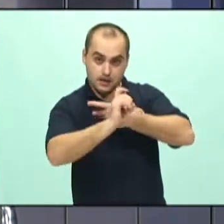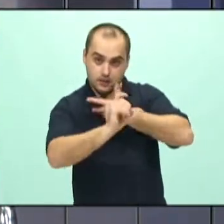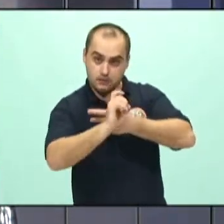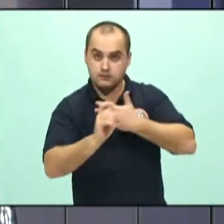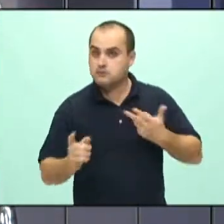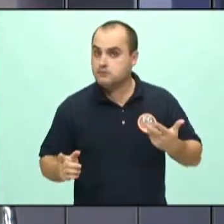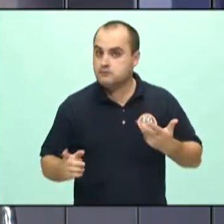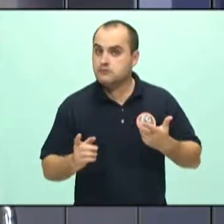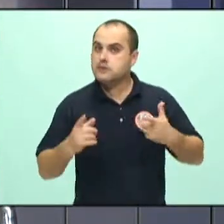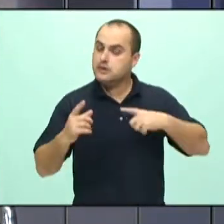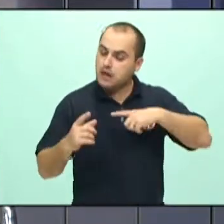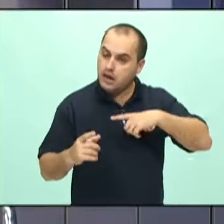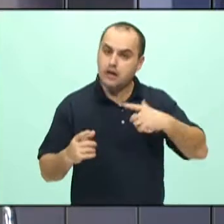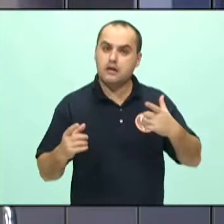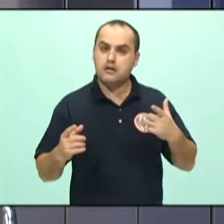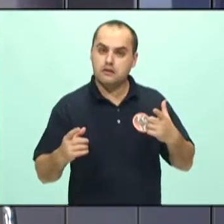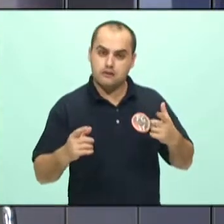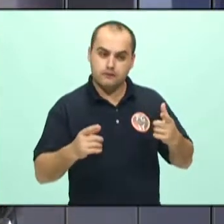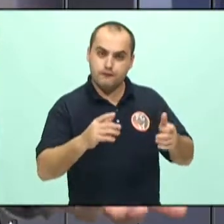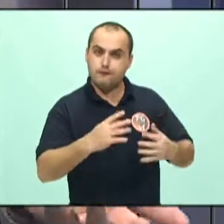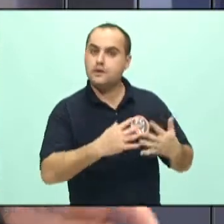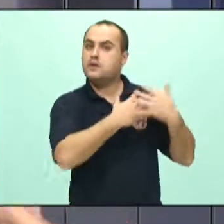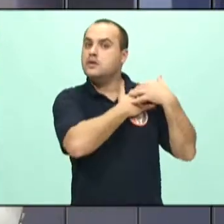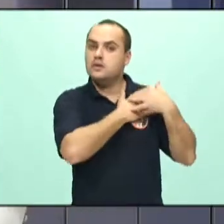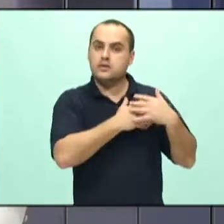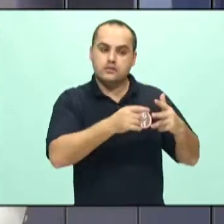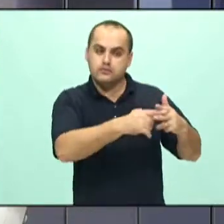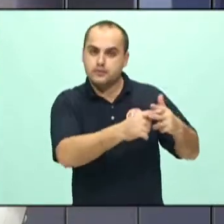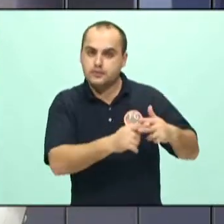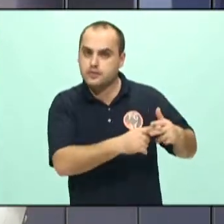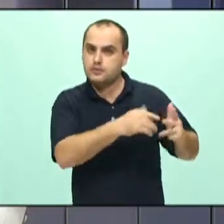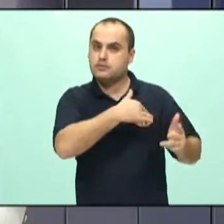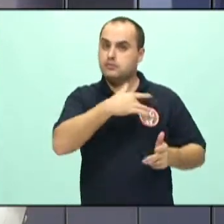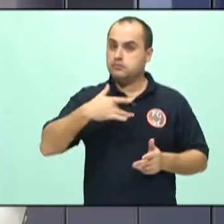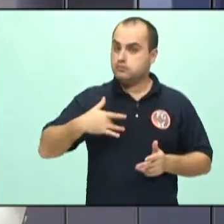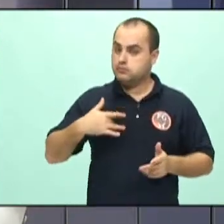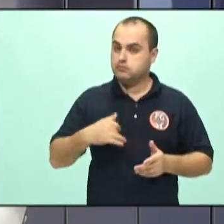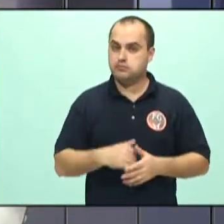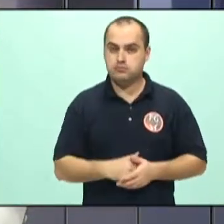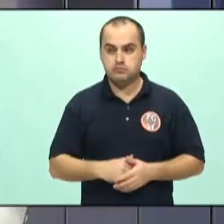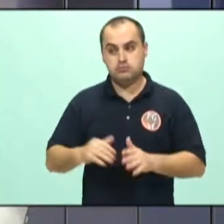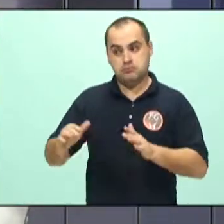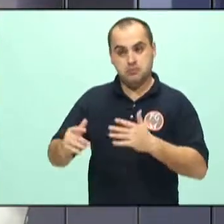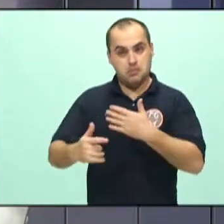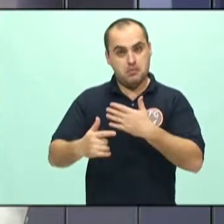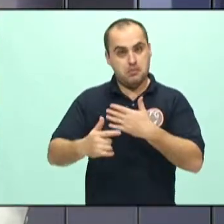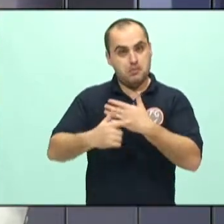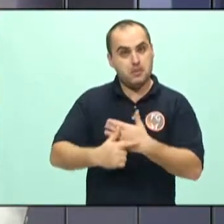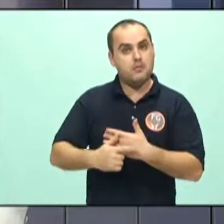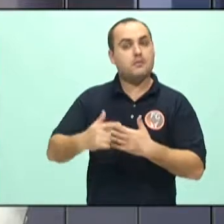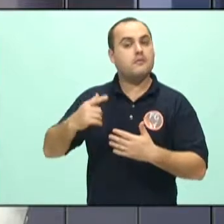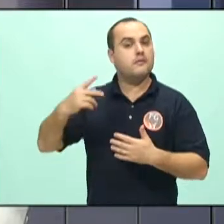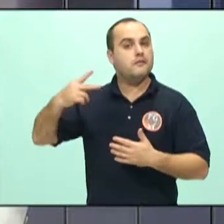saúde, a nós cabe pedir, reclamar, criticar, né? O papel do vereador é propor, é legislar, mas cabe ao prefeito executar.